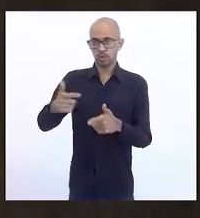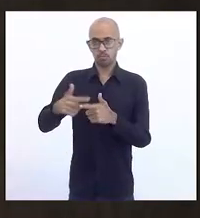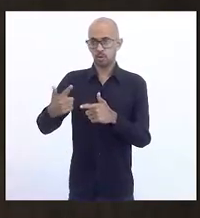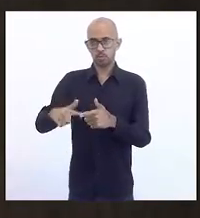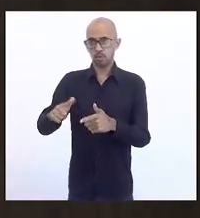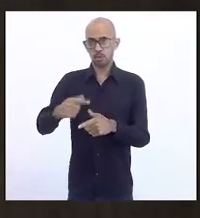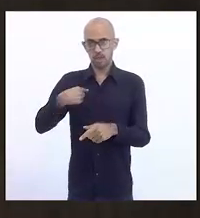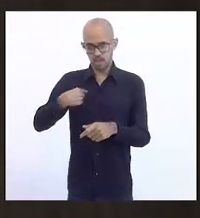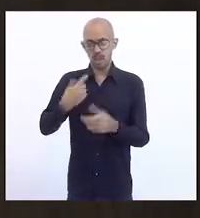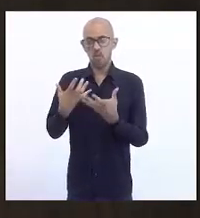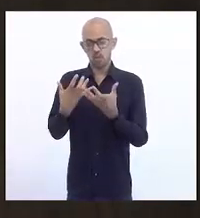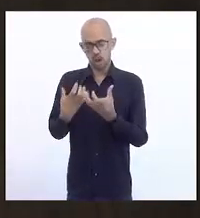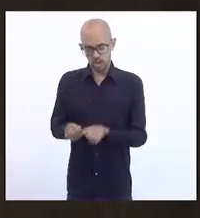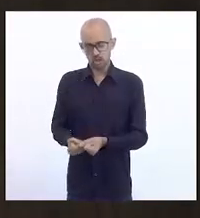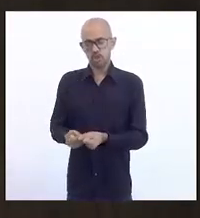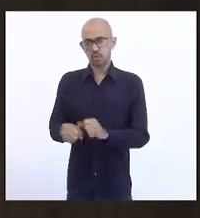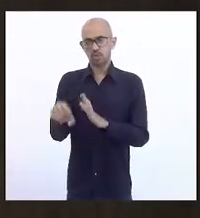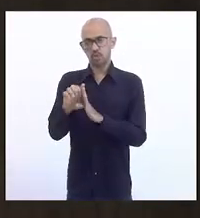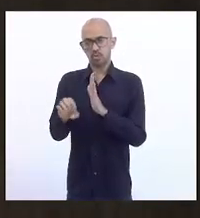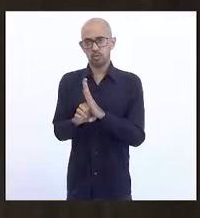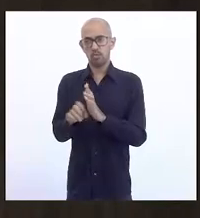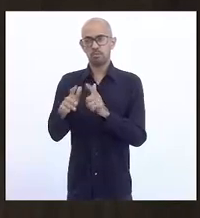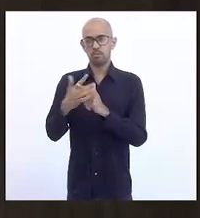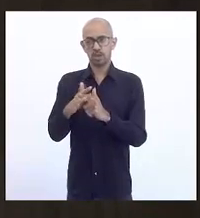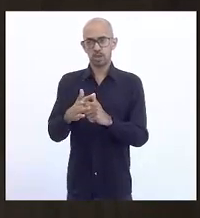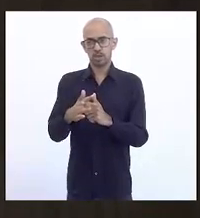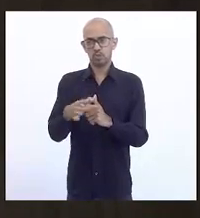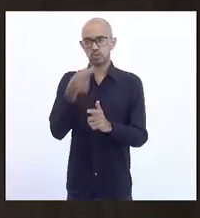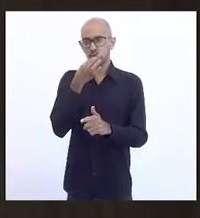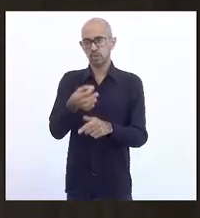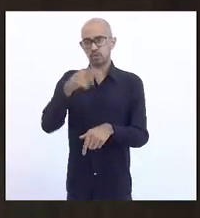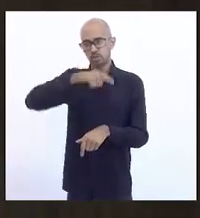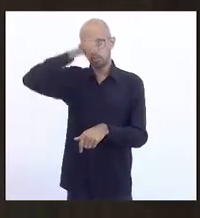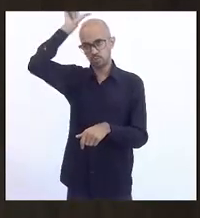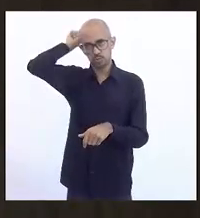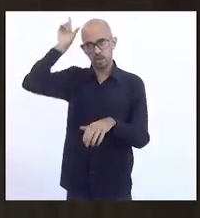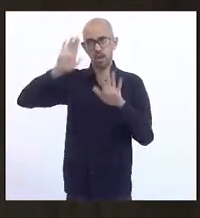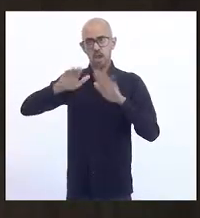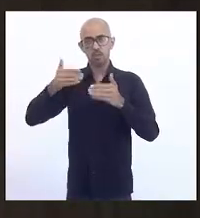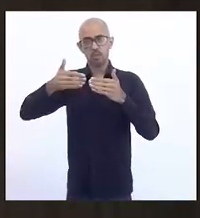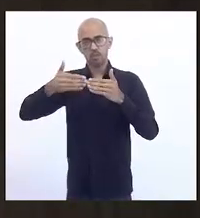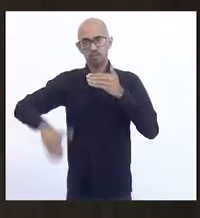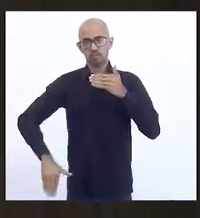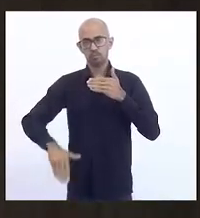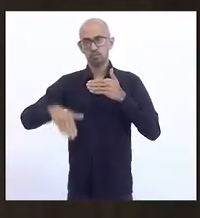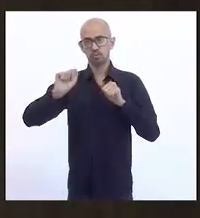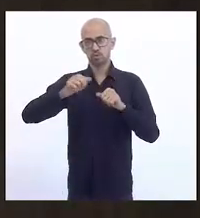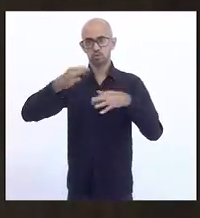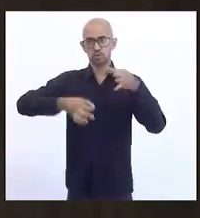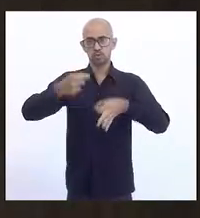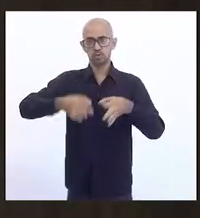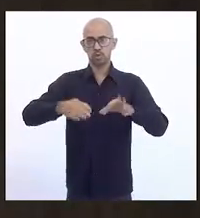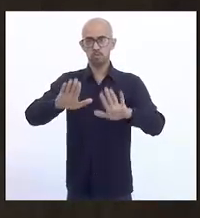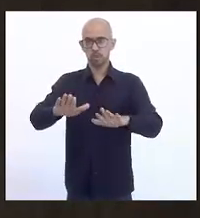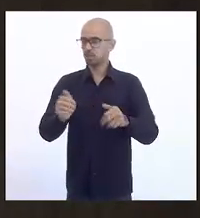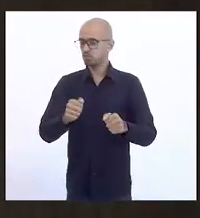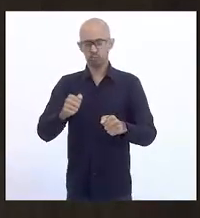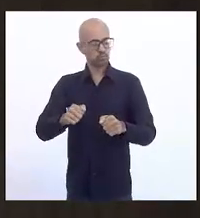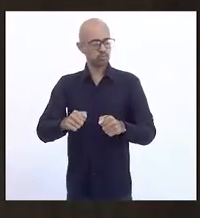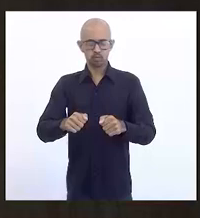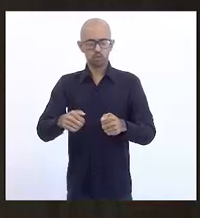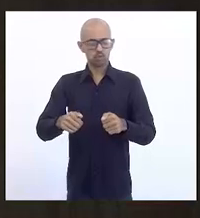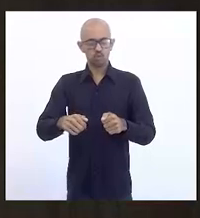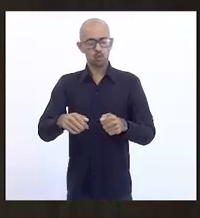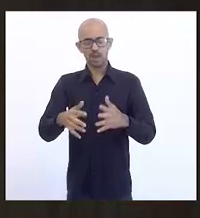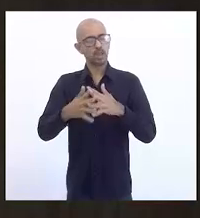eu acolho parecer com emenda proposta do deputado Luiz Paulo. Aí é uma divergência, posicionamento jurídico, mas não impede que seja aprovado